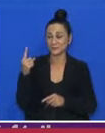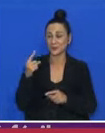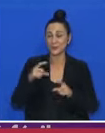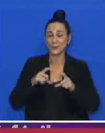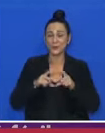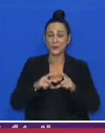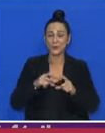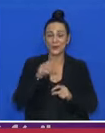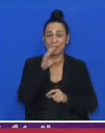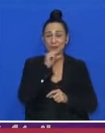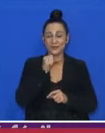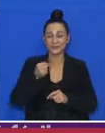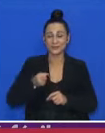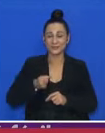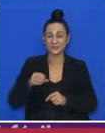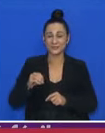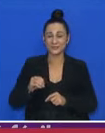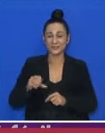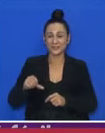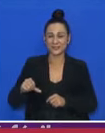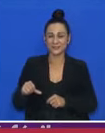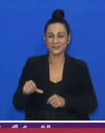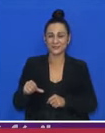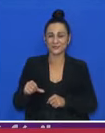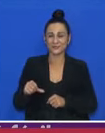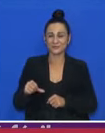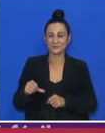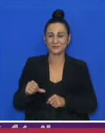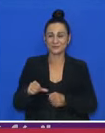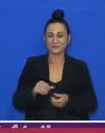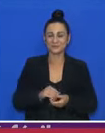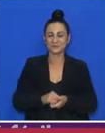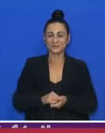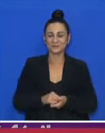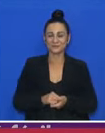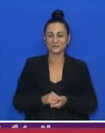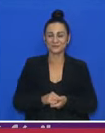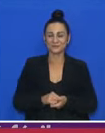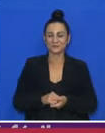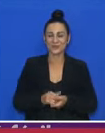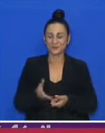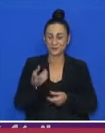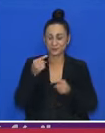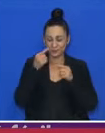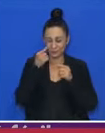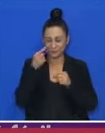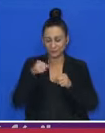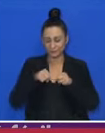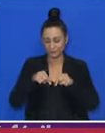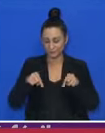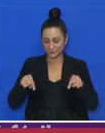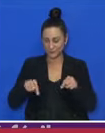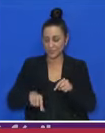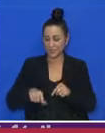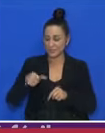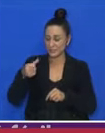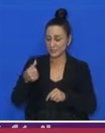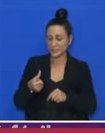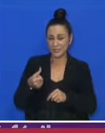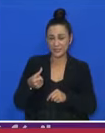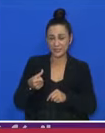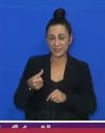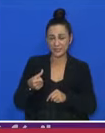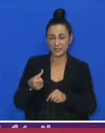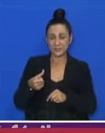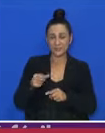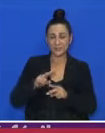laranja 09. Laranja 09. Vamos confirmar as 6 dezenas sorteadas no